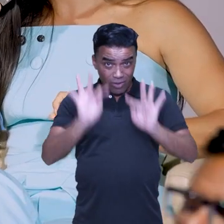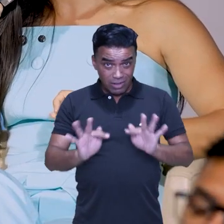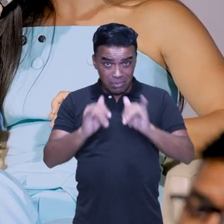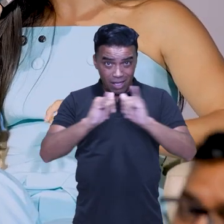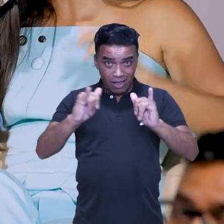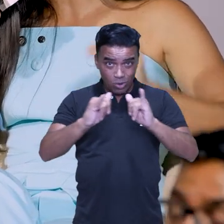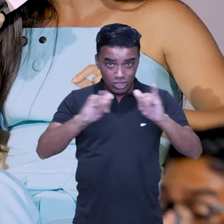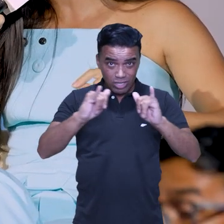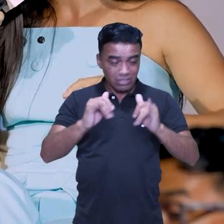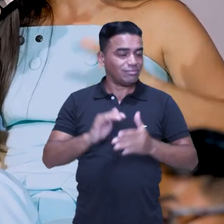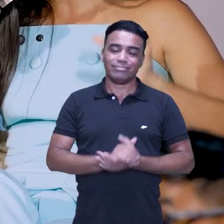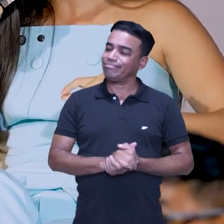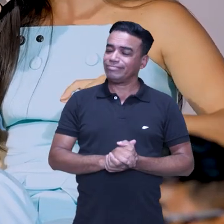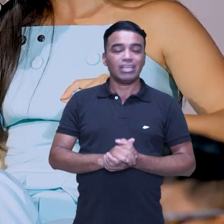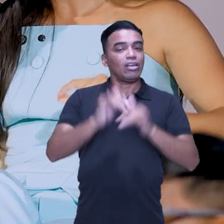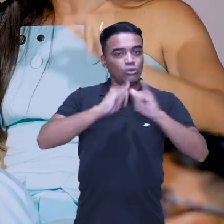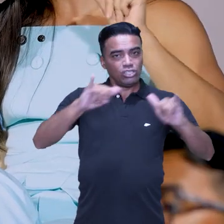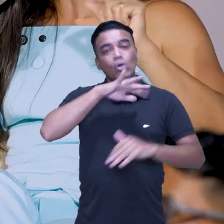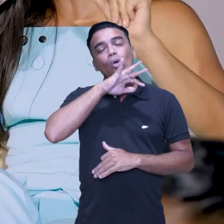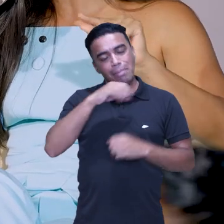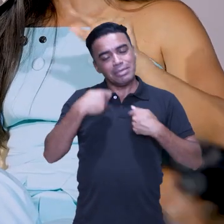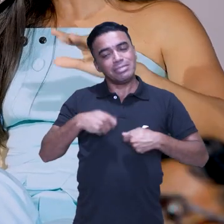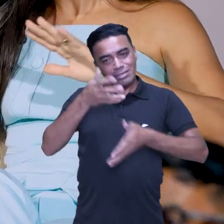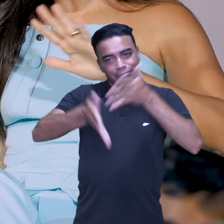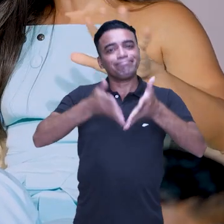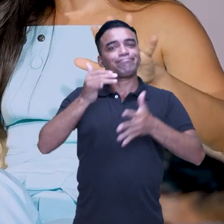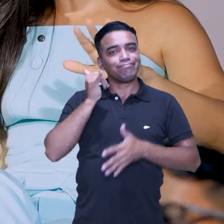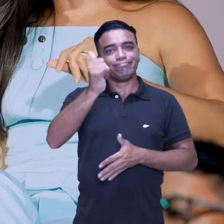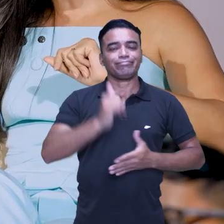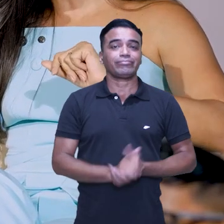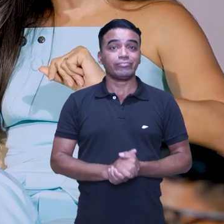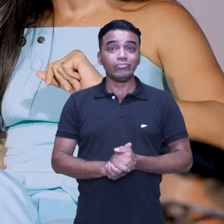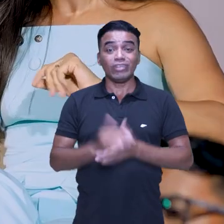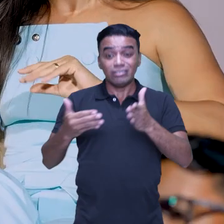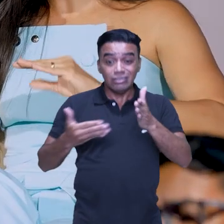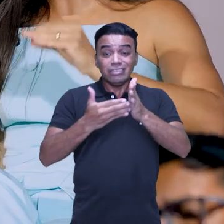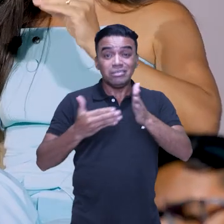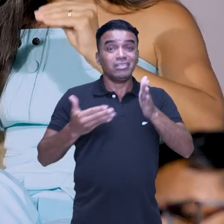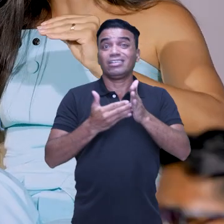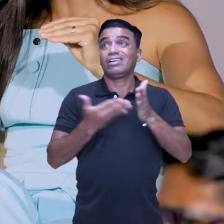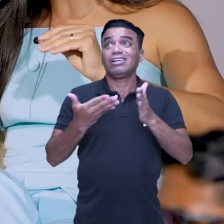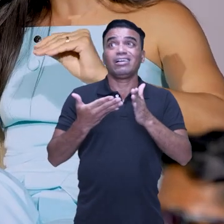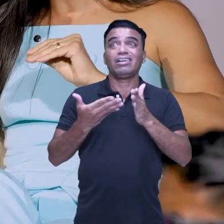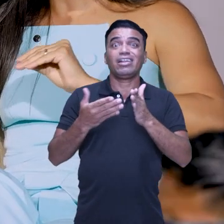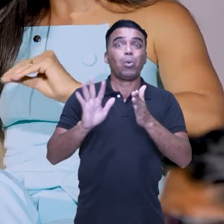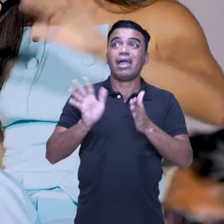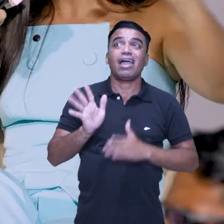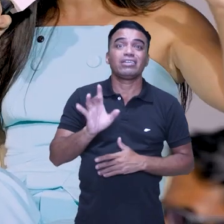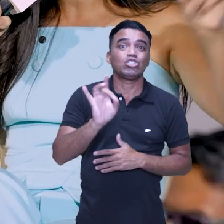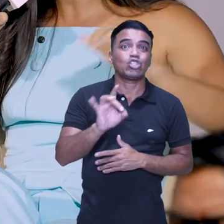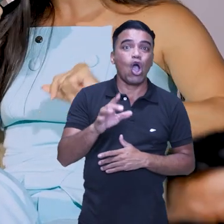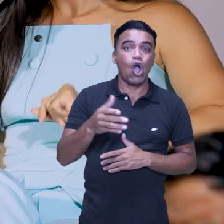São notícias ruins, mas que precisam ser faladas. E esses muros, eles não se limitam